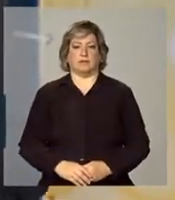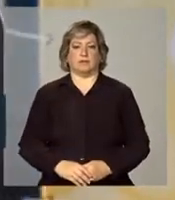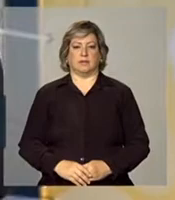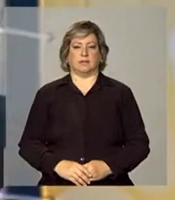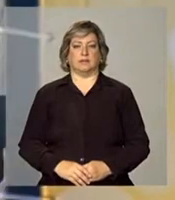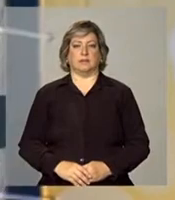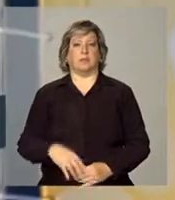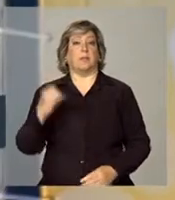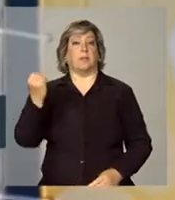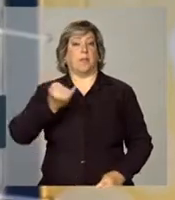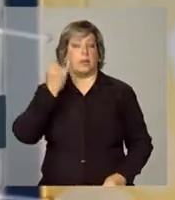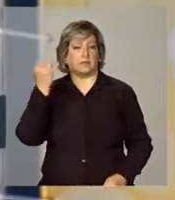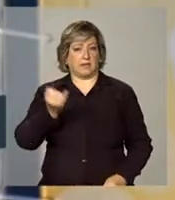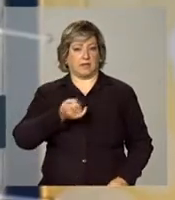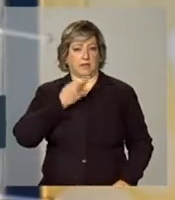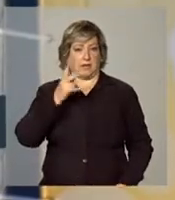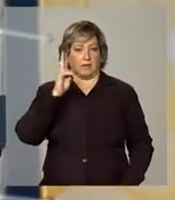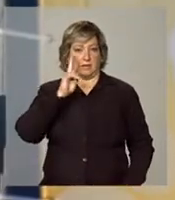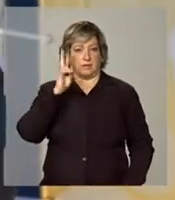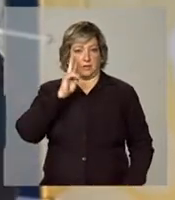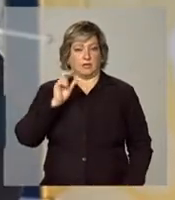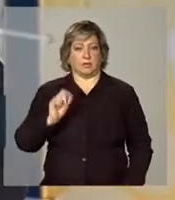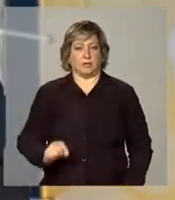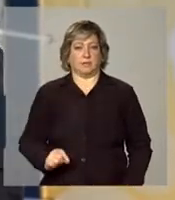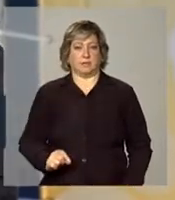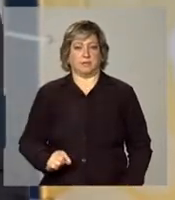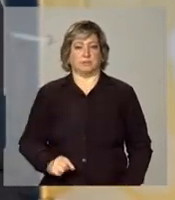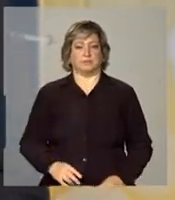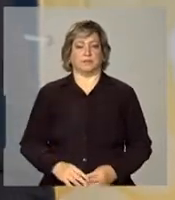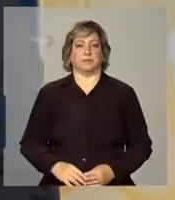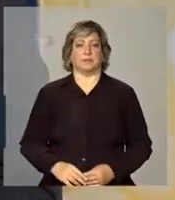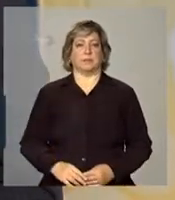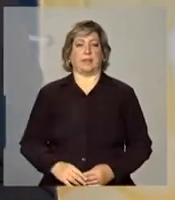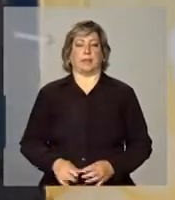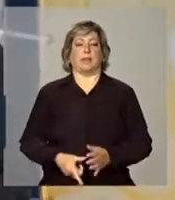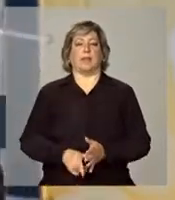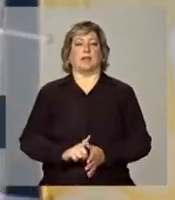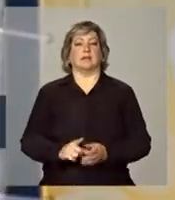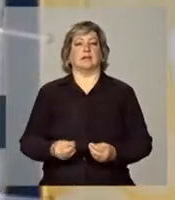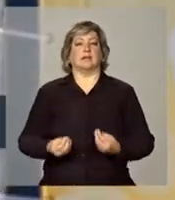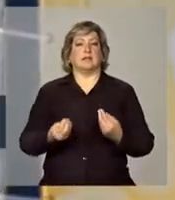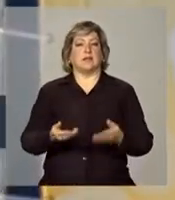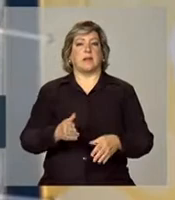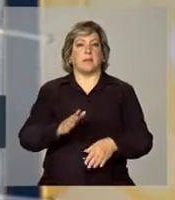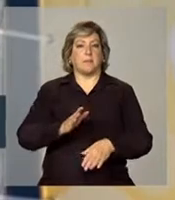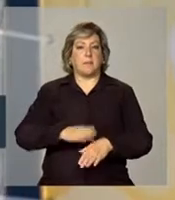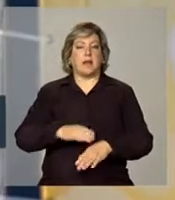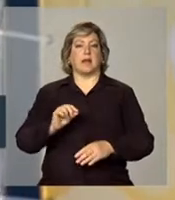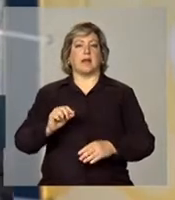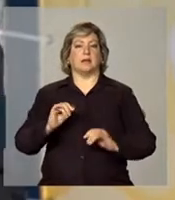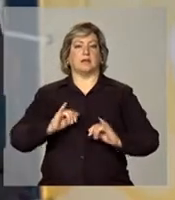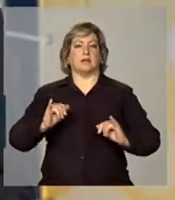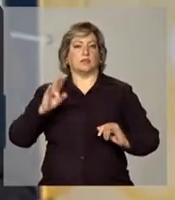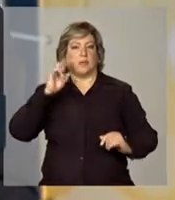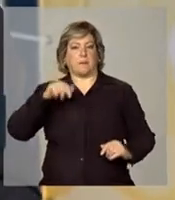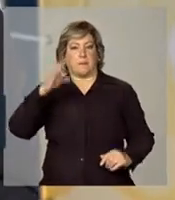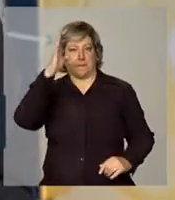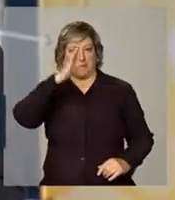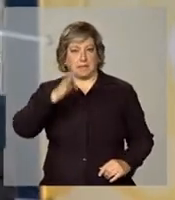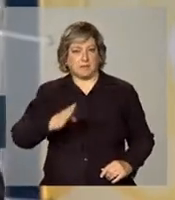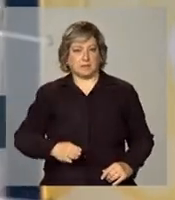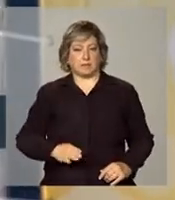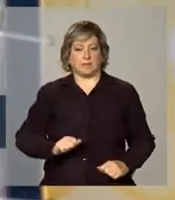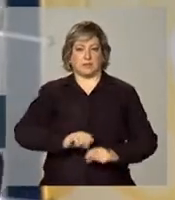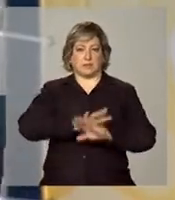É importante ressaltar, antes de trazer mais detalhes sobre o programa Brasil Transparente, os